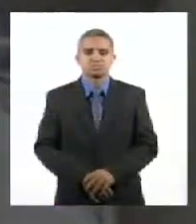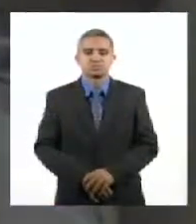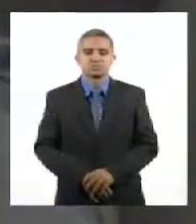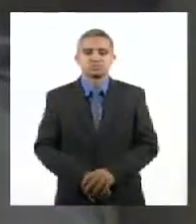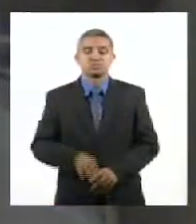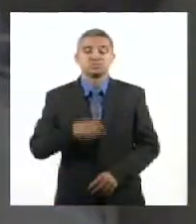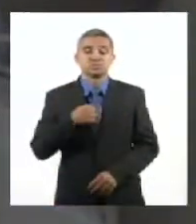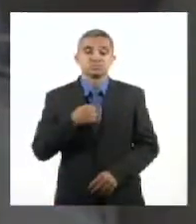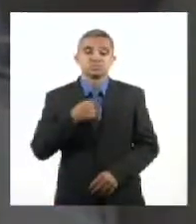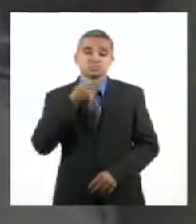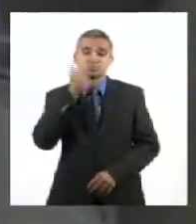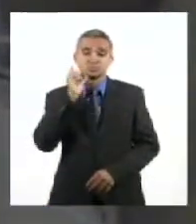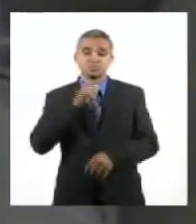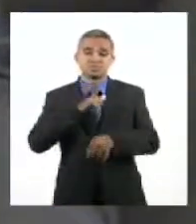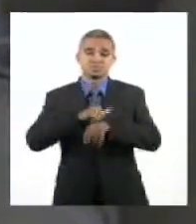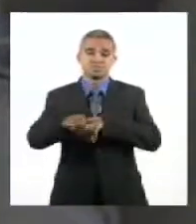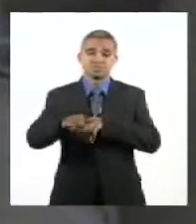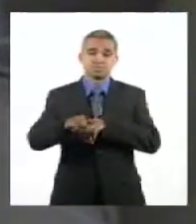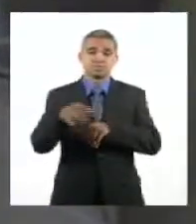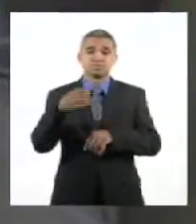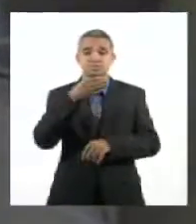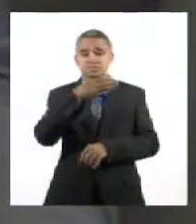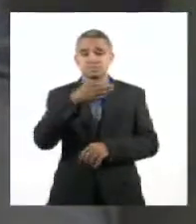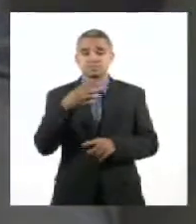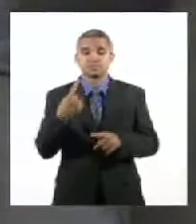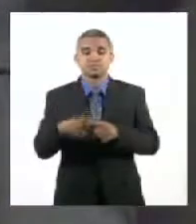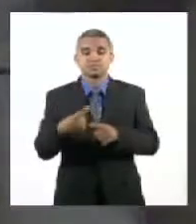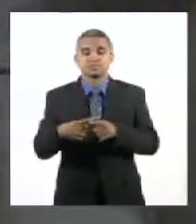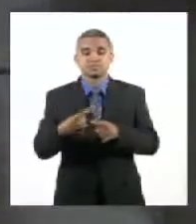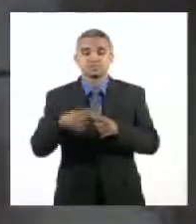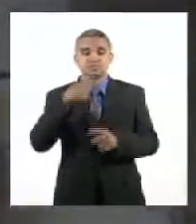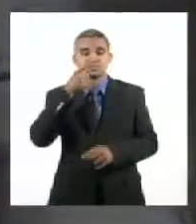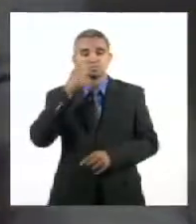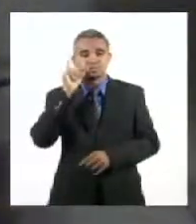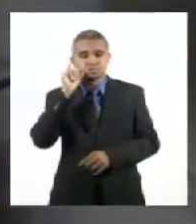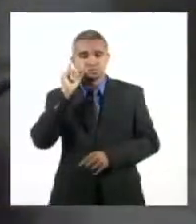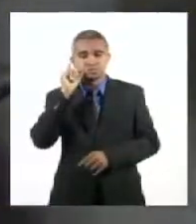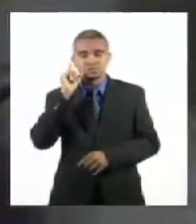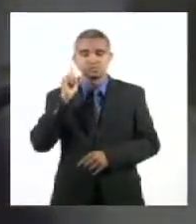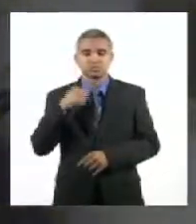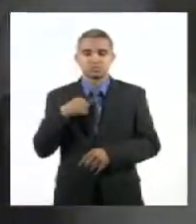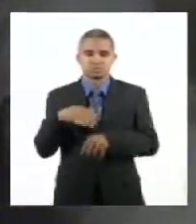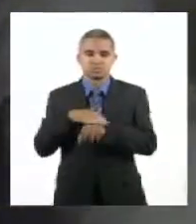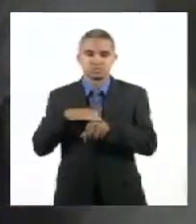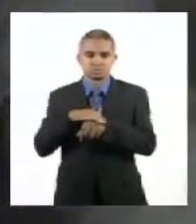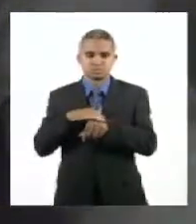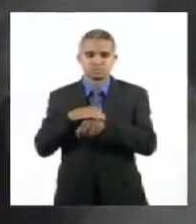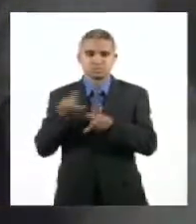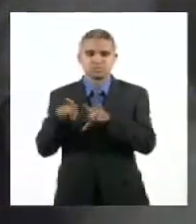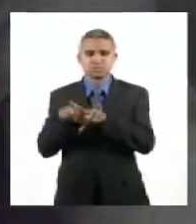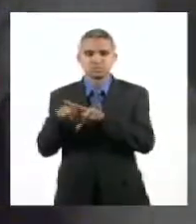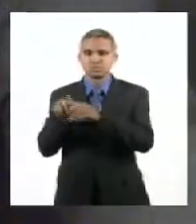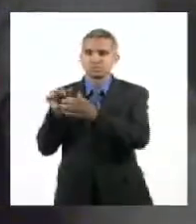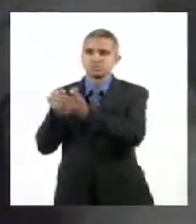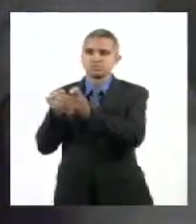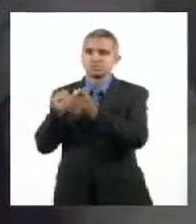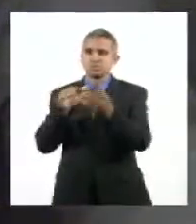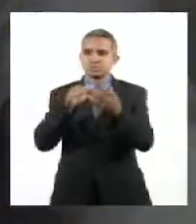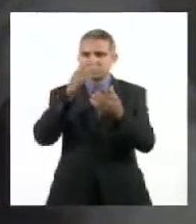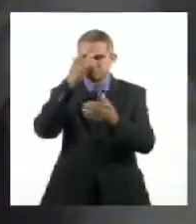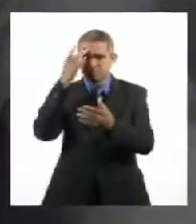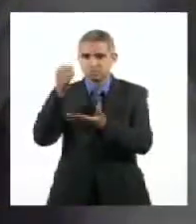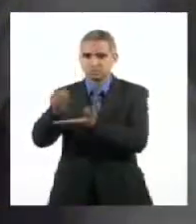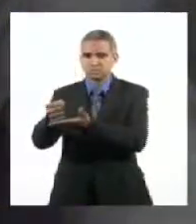conta, a meu ver, e depois de consultar os amigos que me apoiaram lá em Passo do Lumiar, a presença do